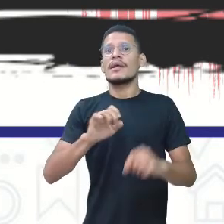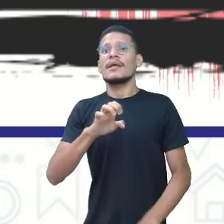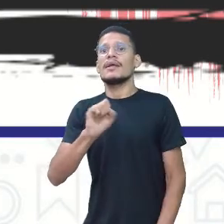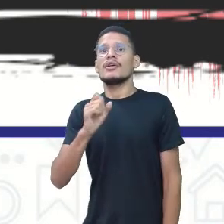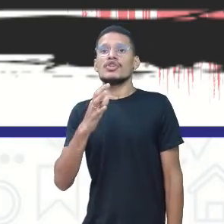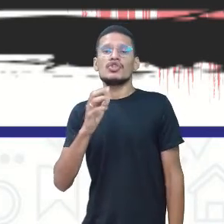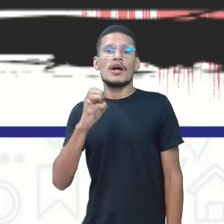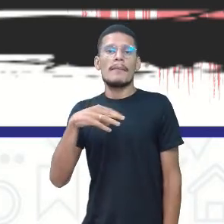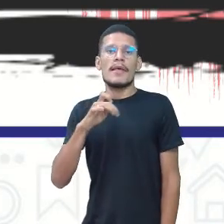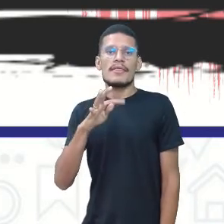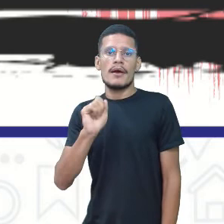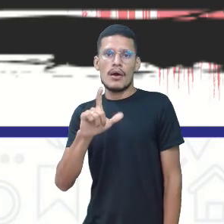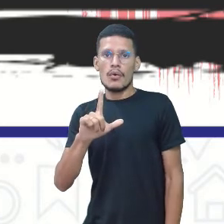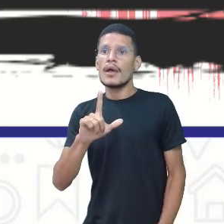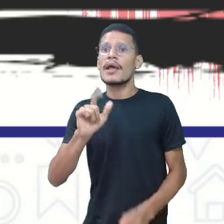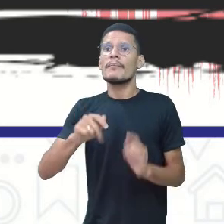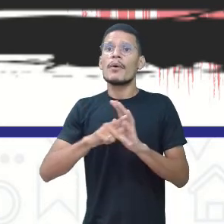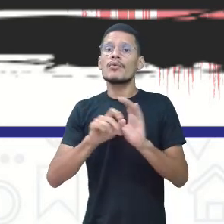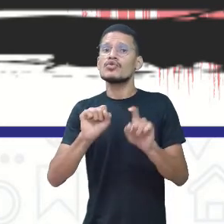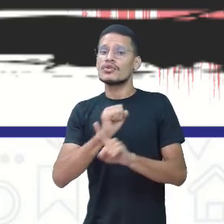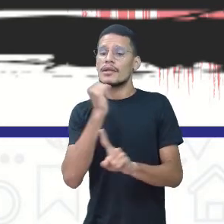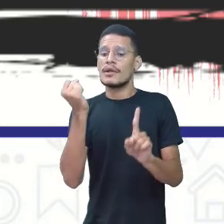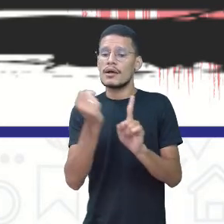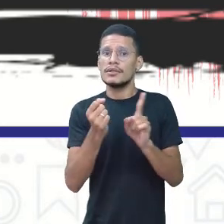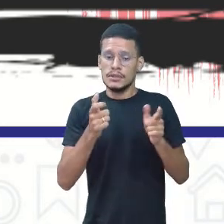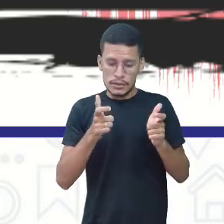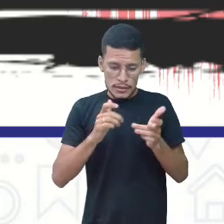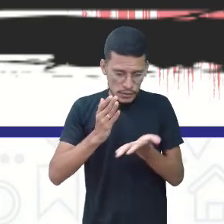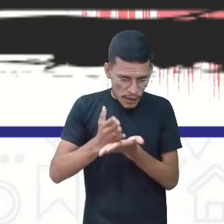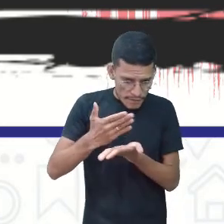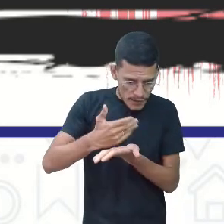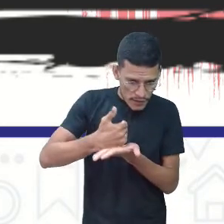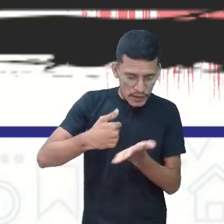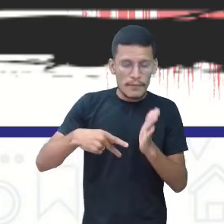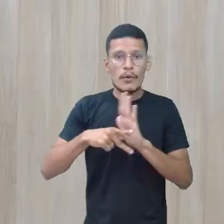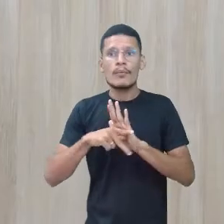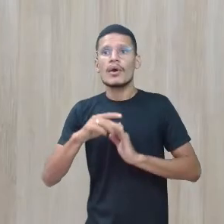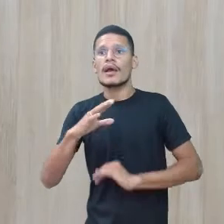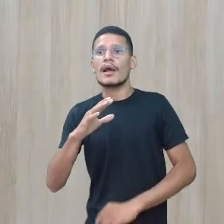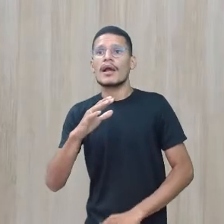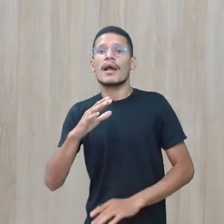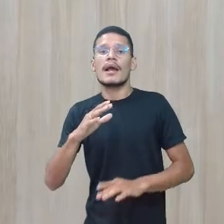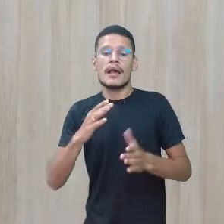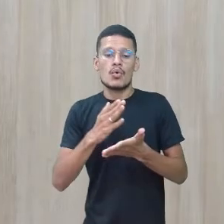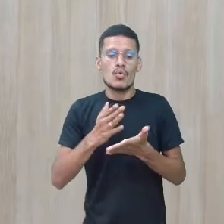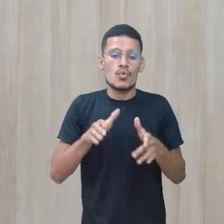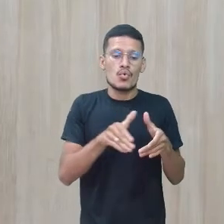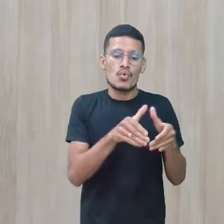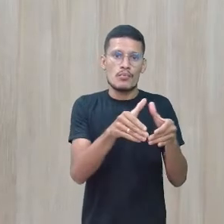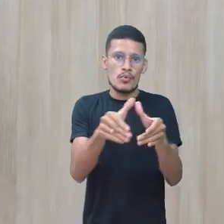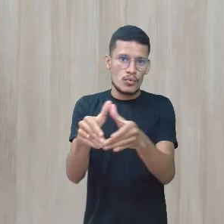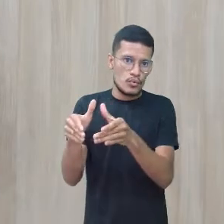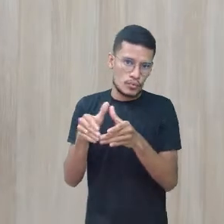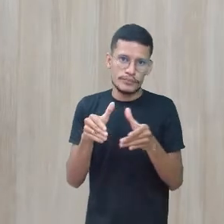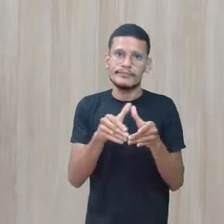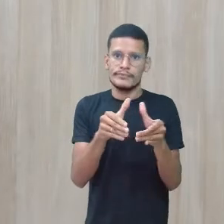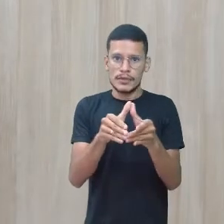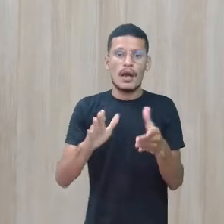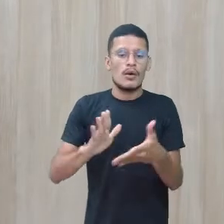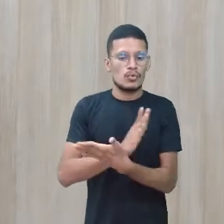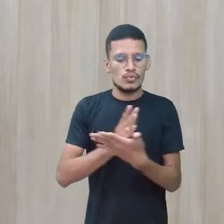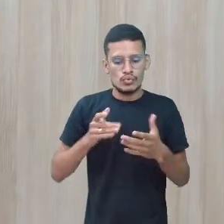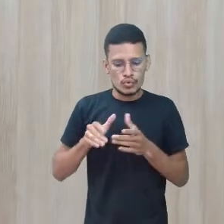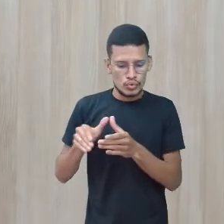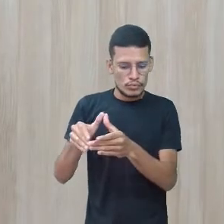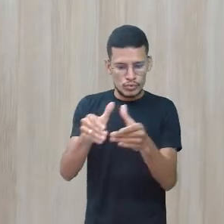estamental, ou seja, era uma sociedade dividida em castas, né, em classes, onde se considerava algumas